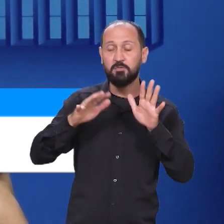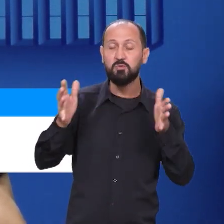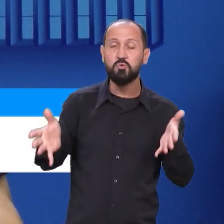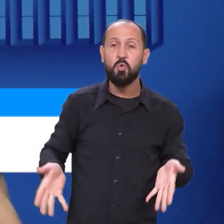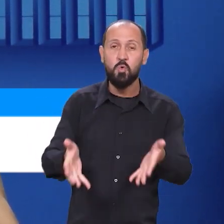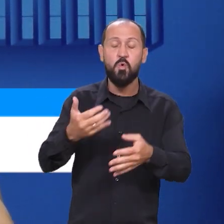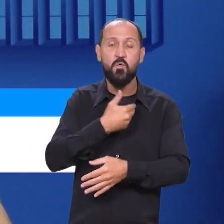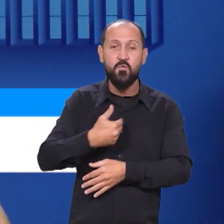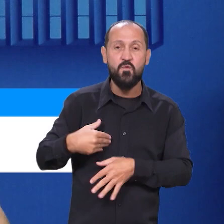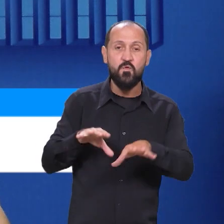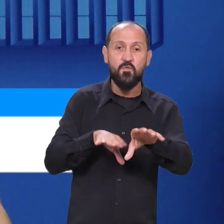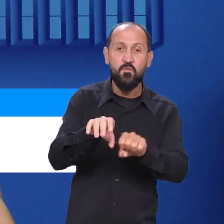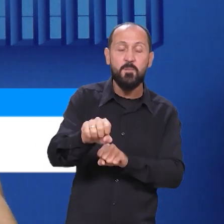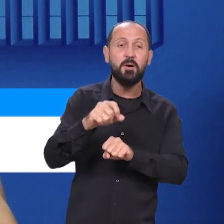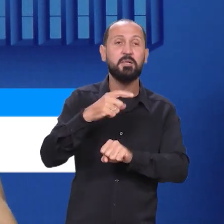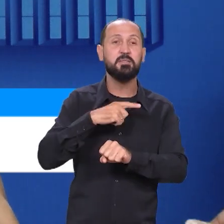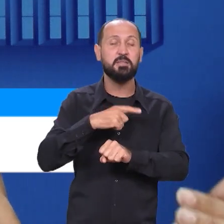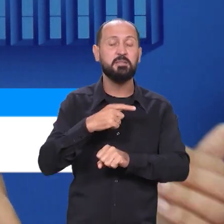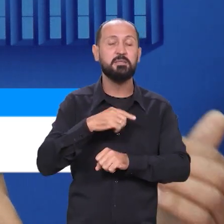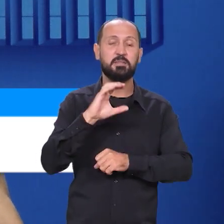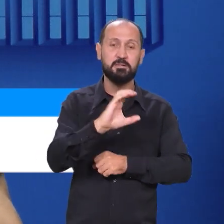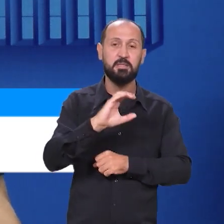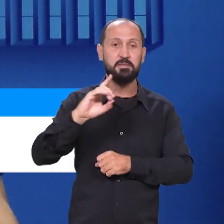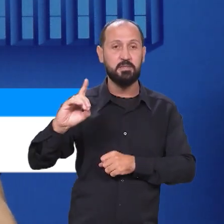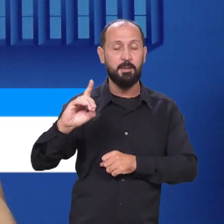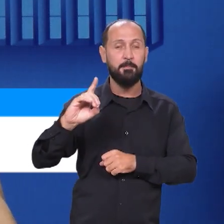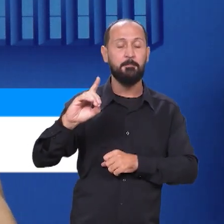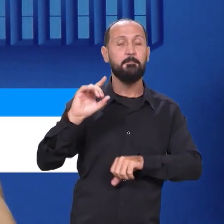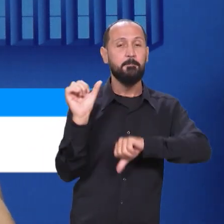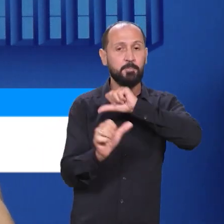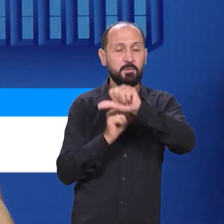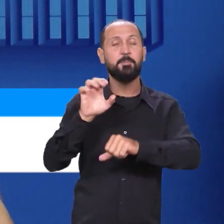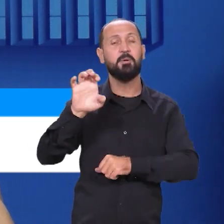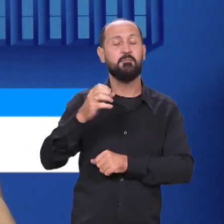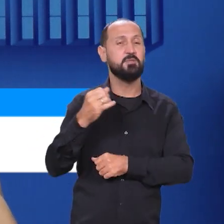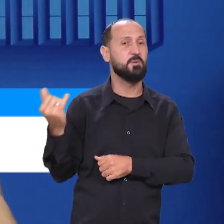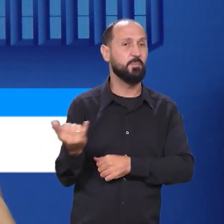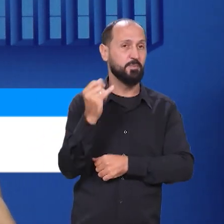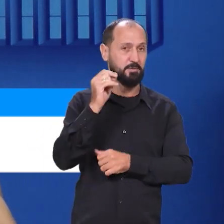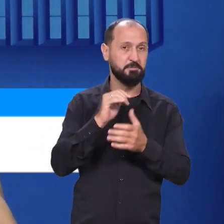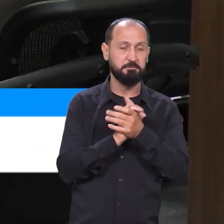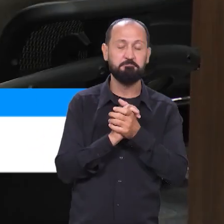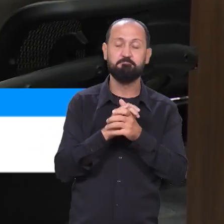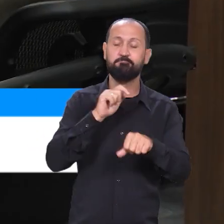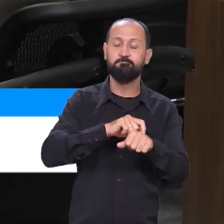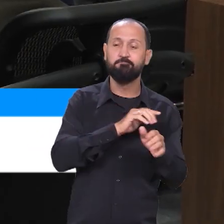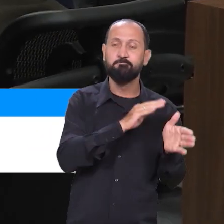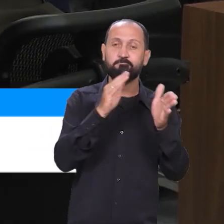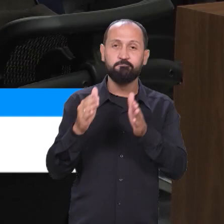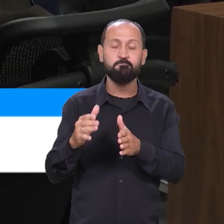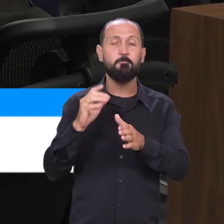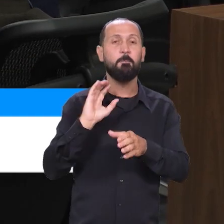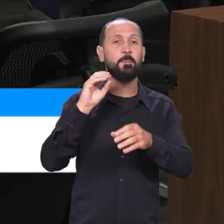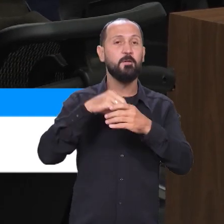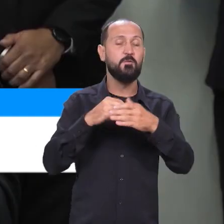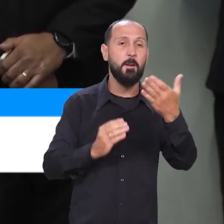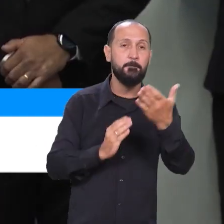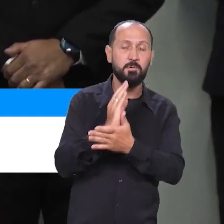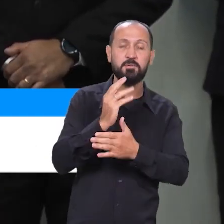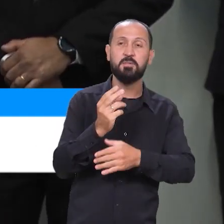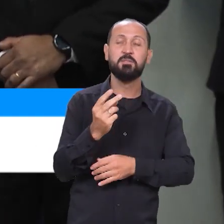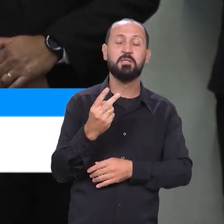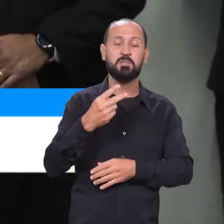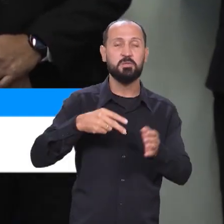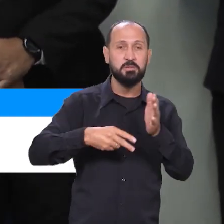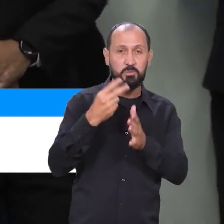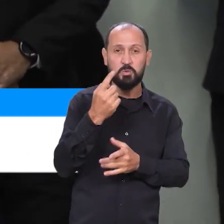esse incentivo do governo de formar quem tem categoria C e D para E vai ser muito importante. Ainda durante a ordem do dia, também